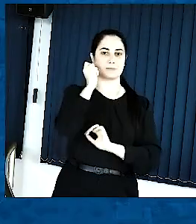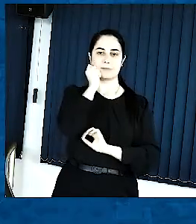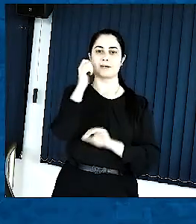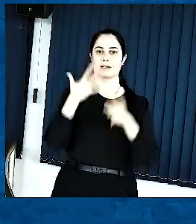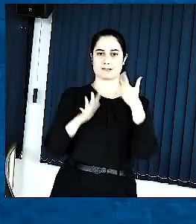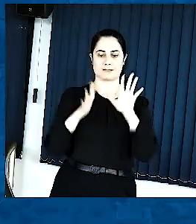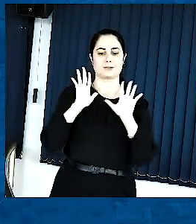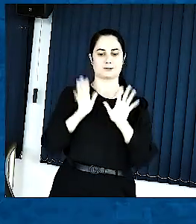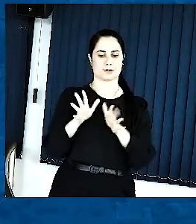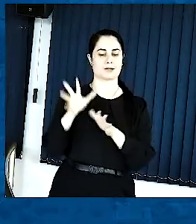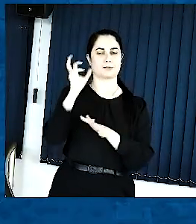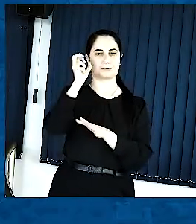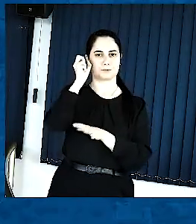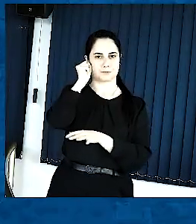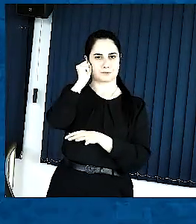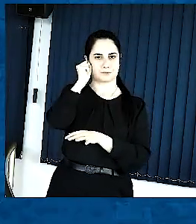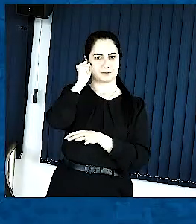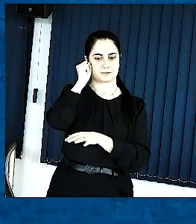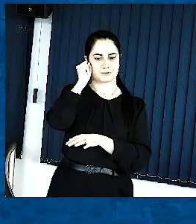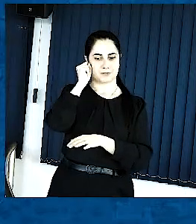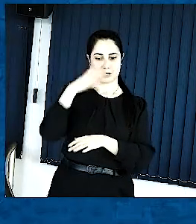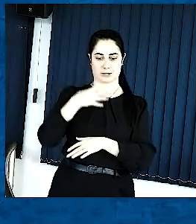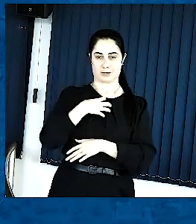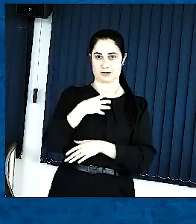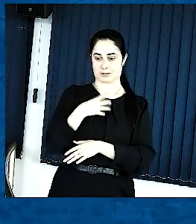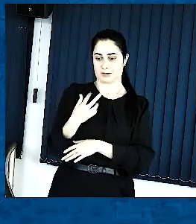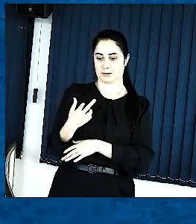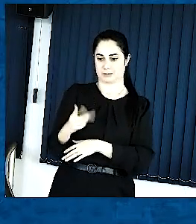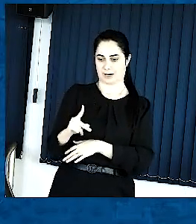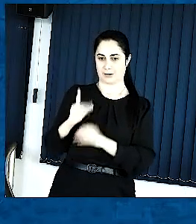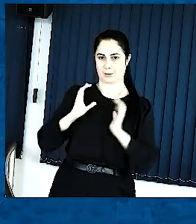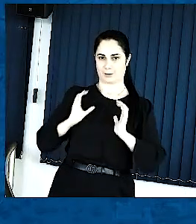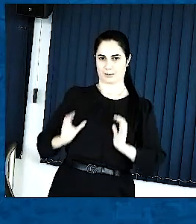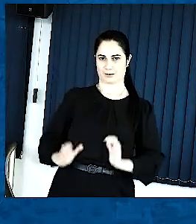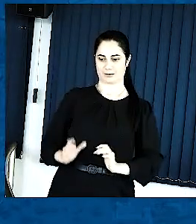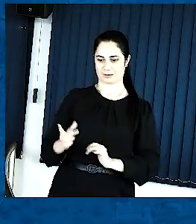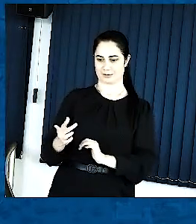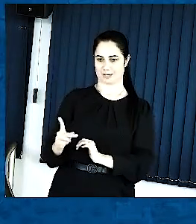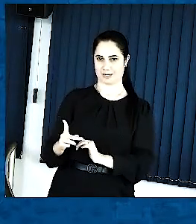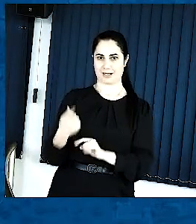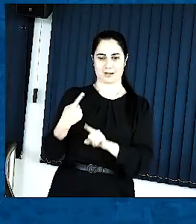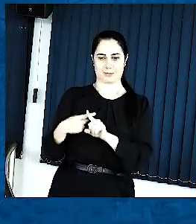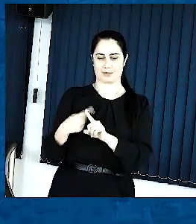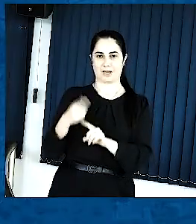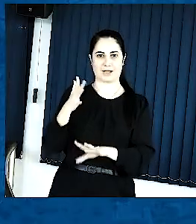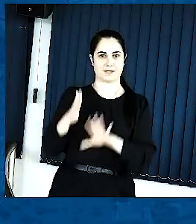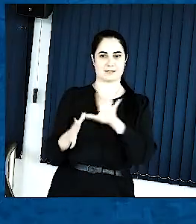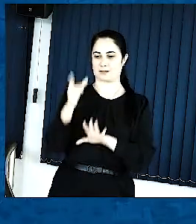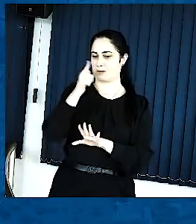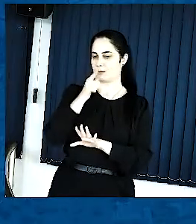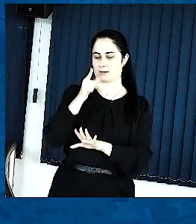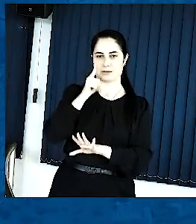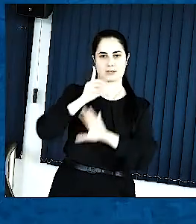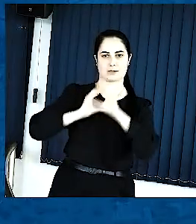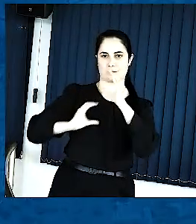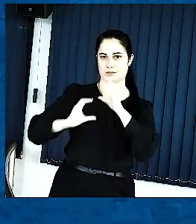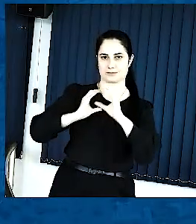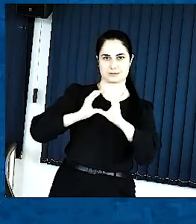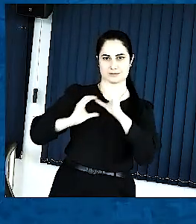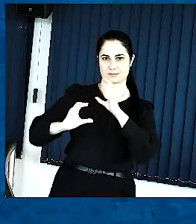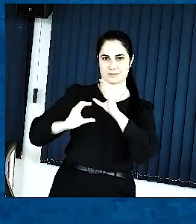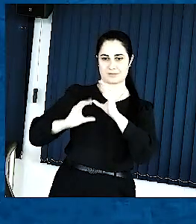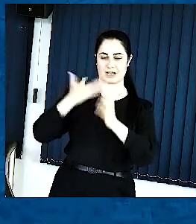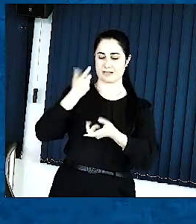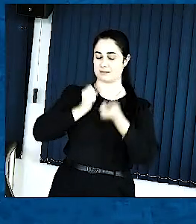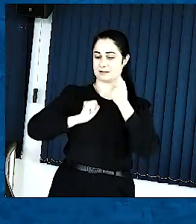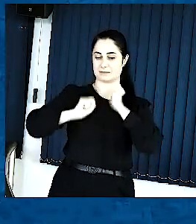ouviu que esse comportamento que essa criança tem, porque às vezes ela não consegue se comunicar e ela acaba